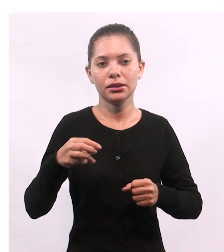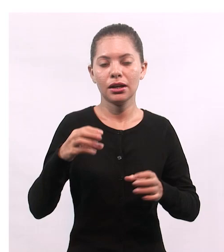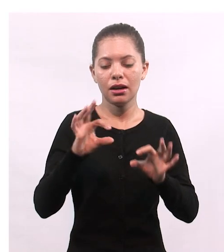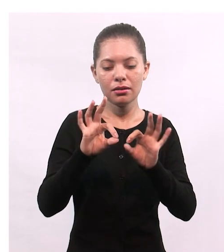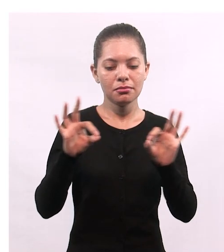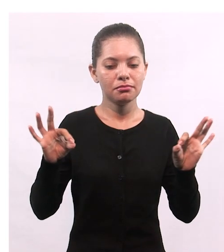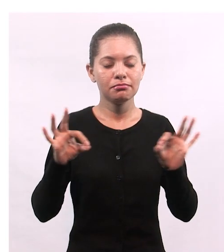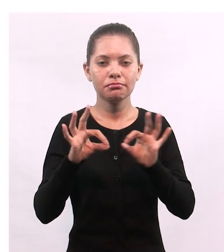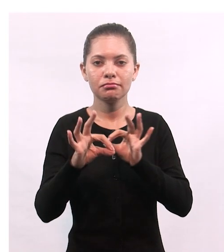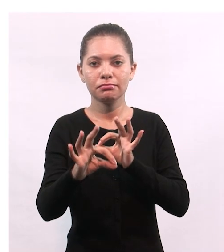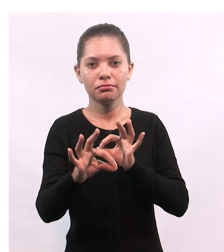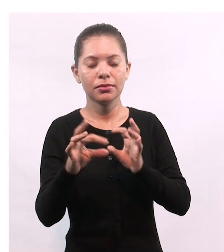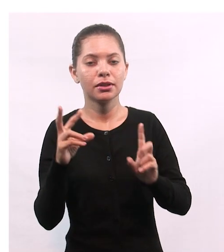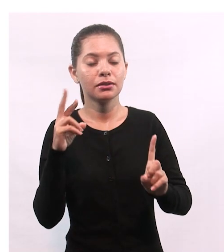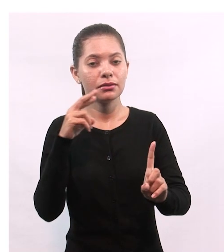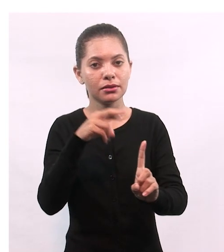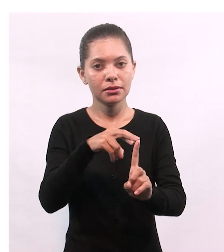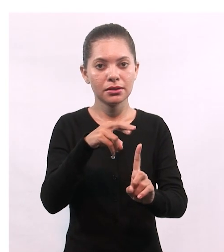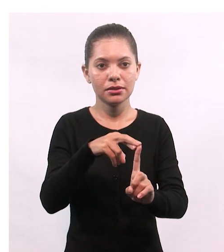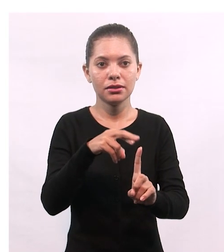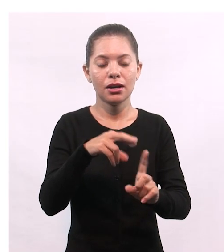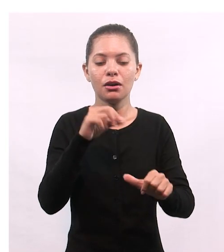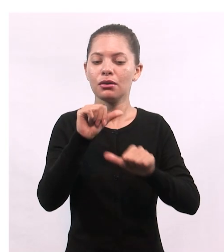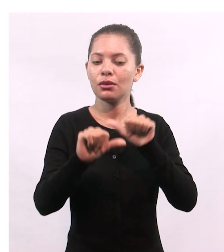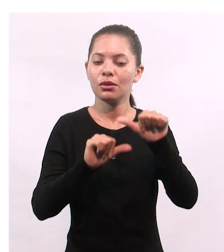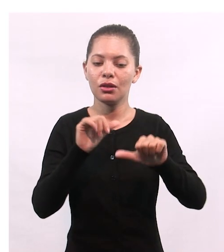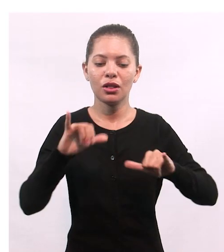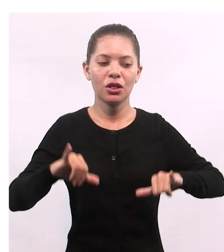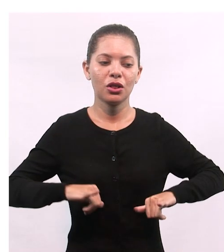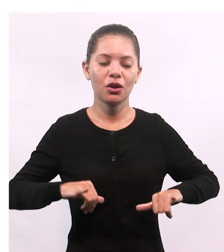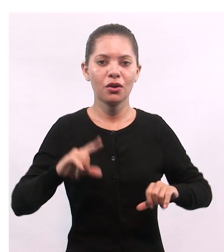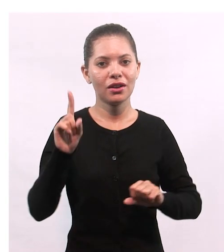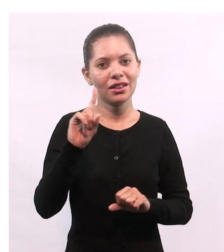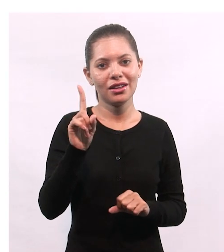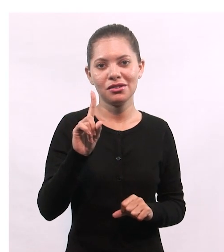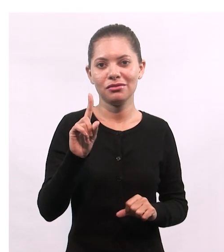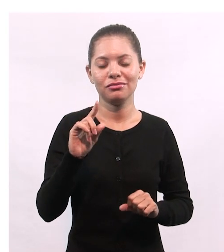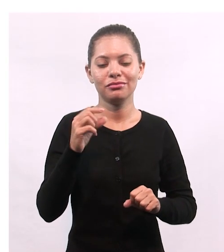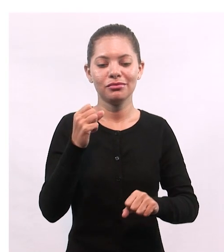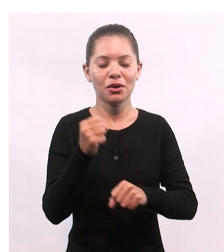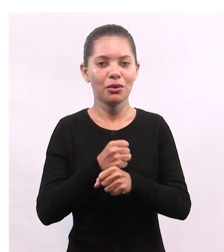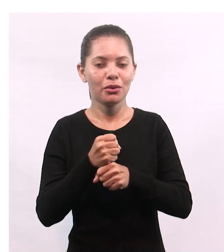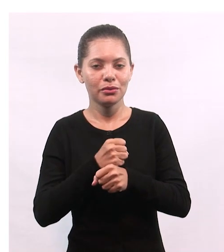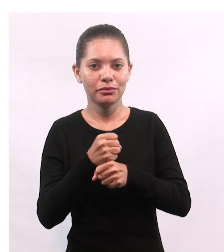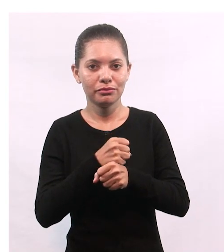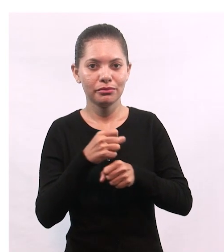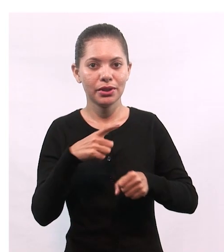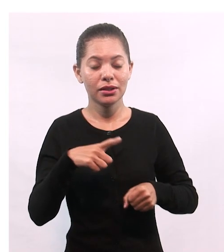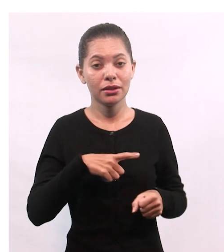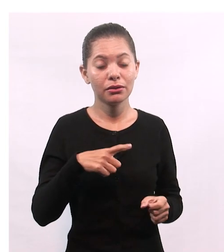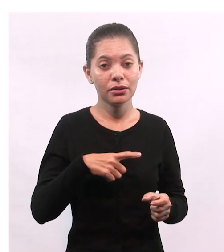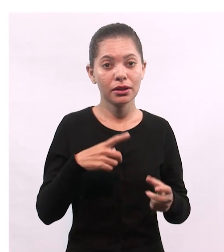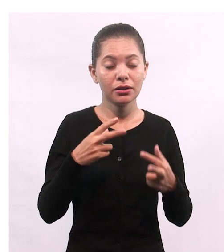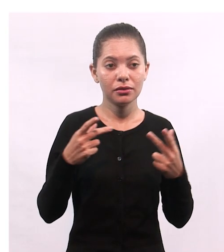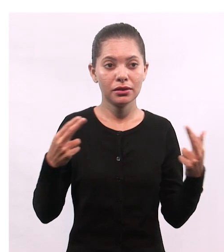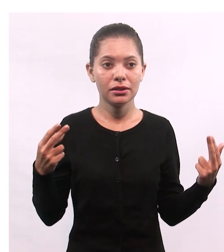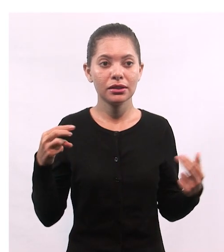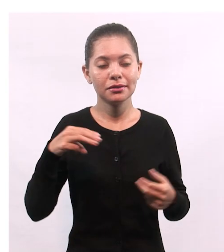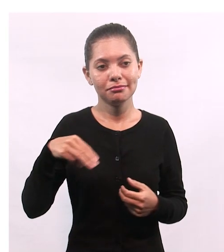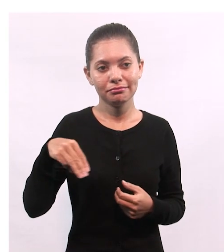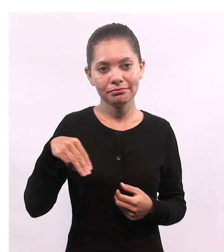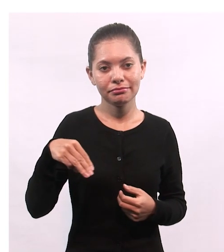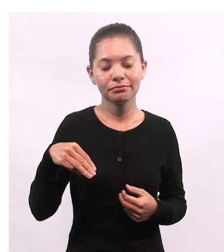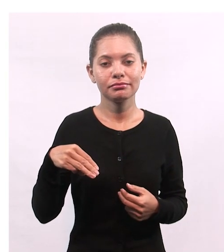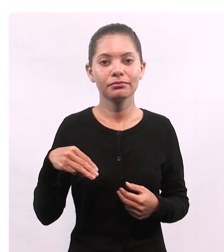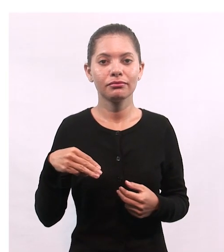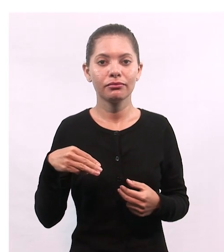medida, só que agora eu tenho um referencial que não vai ser deformado com o tempo. Então, o que a gente tem de referência de metro é